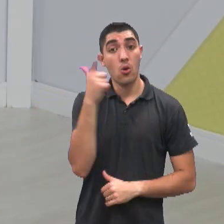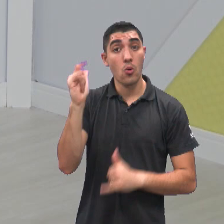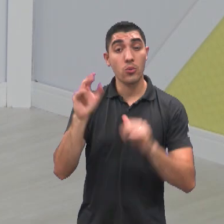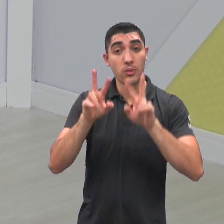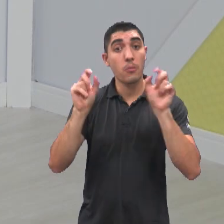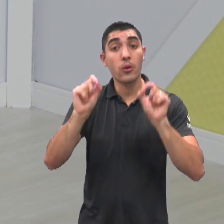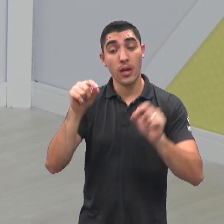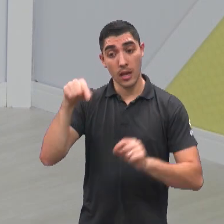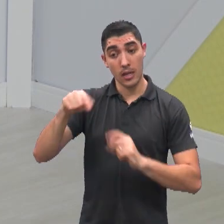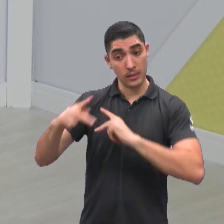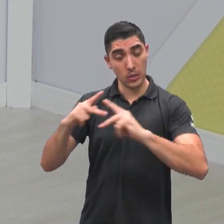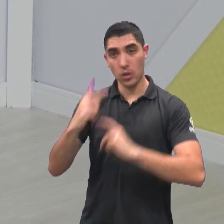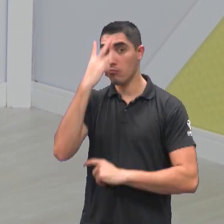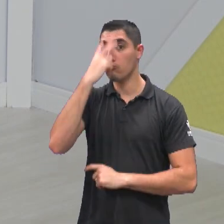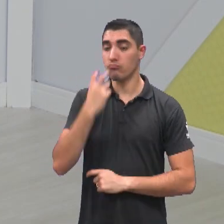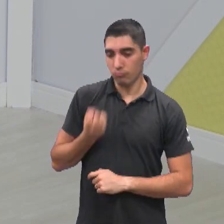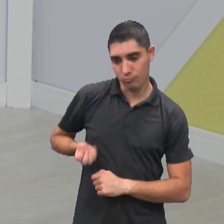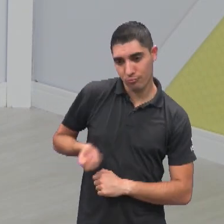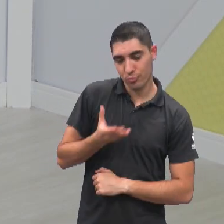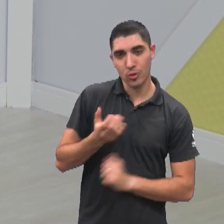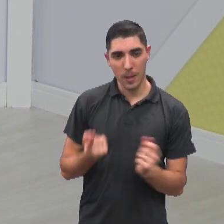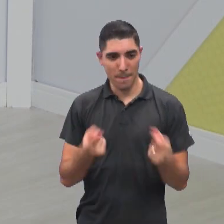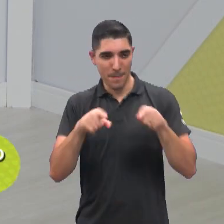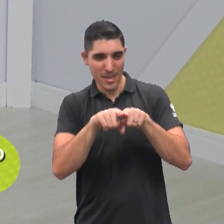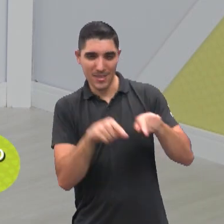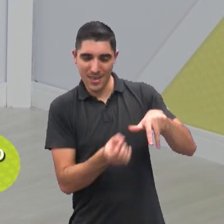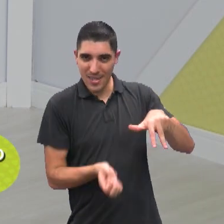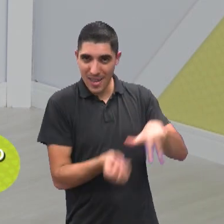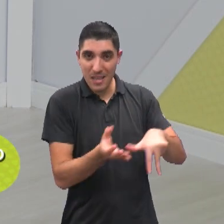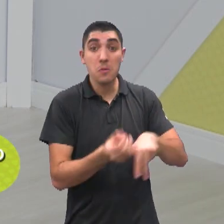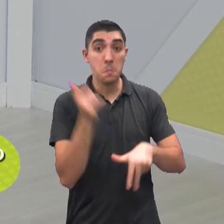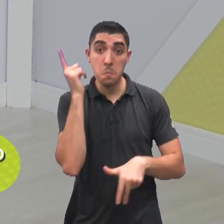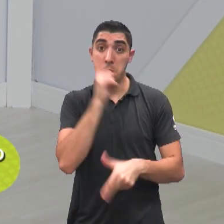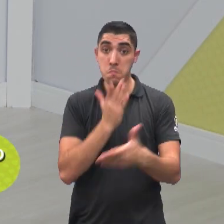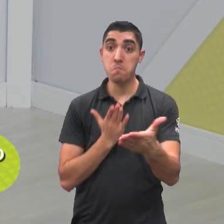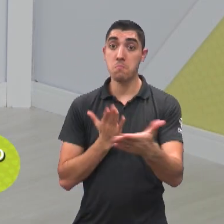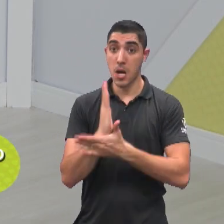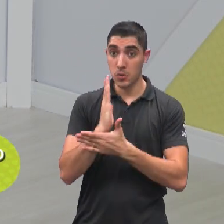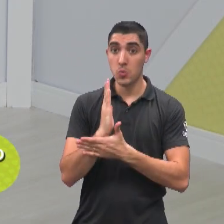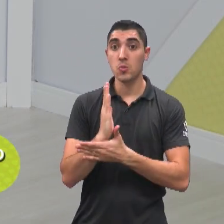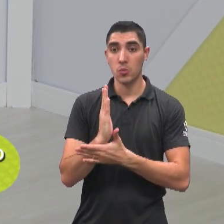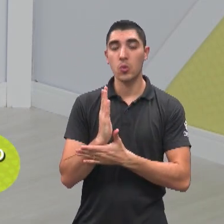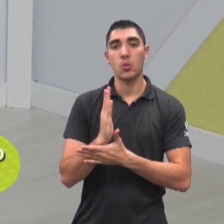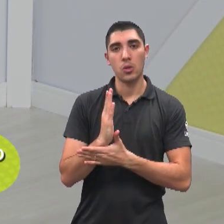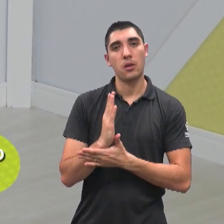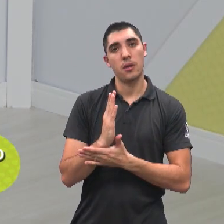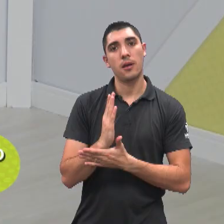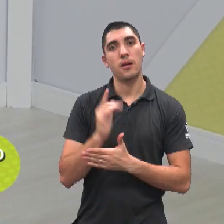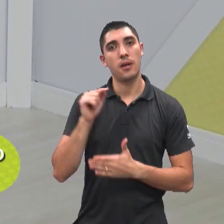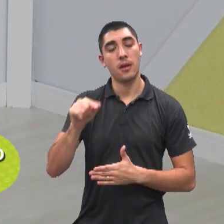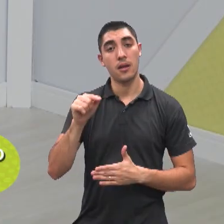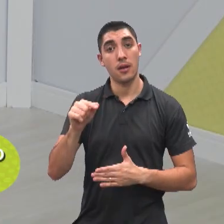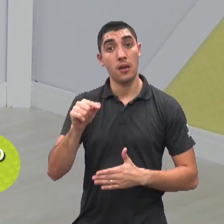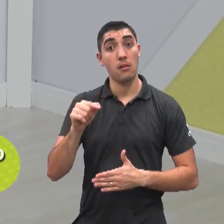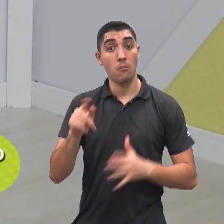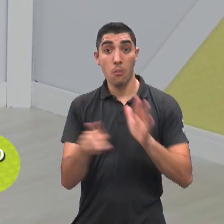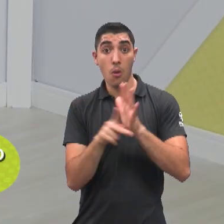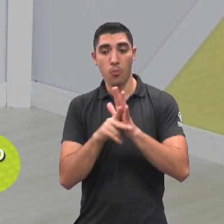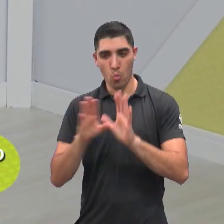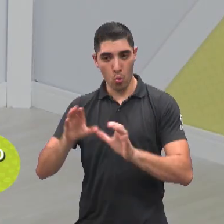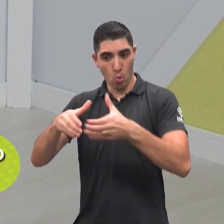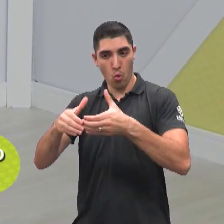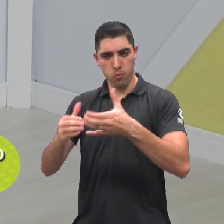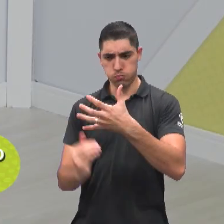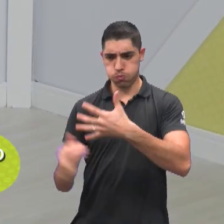de São José, em parceria com o Instituto Athlon, se classificou, melhor dizendo, em primeiro no seu grupo